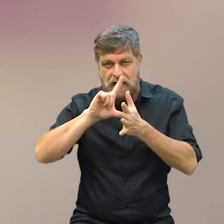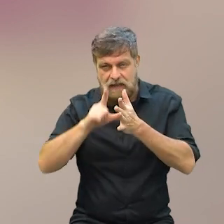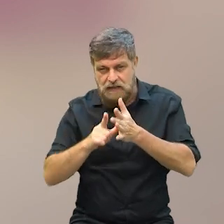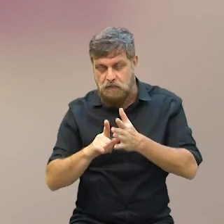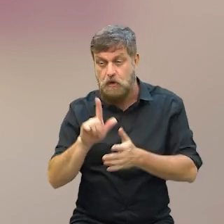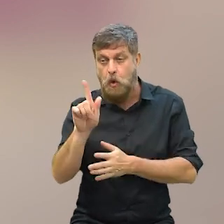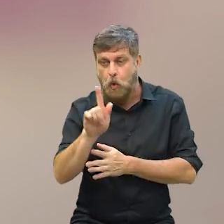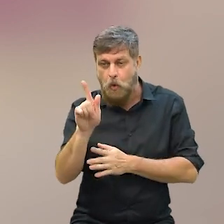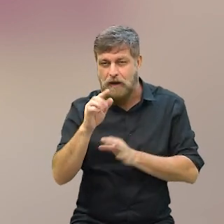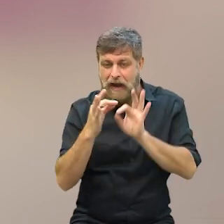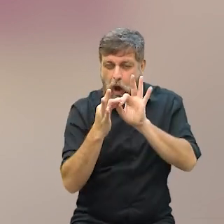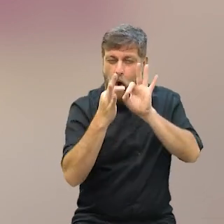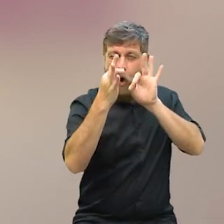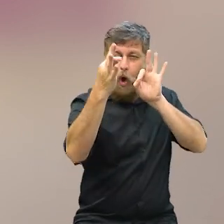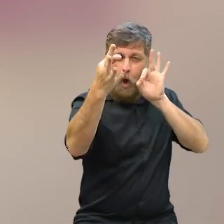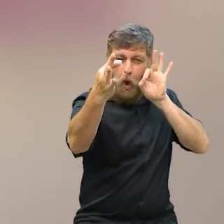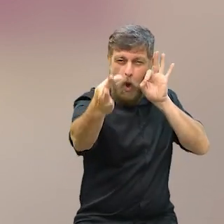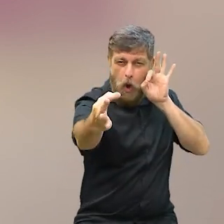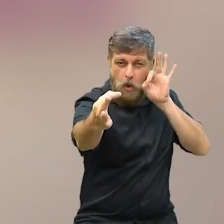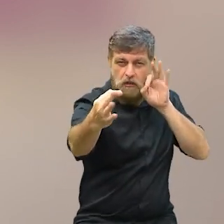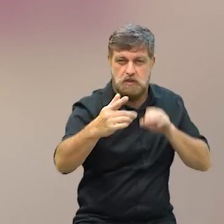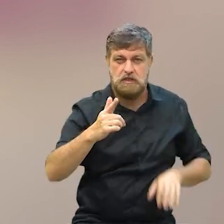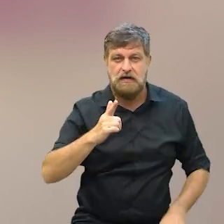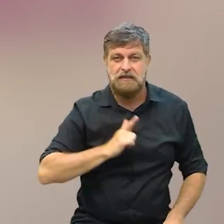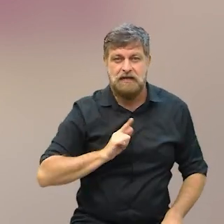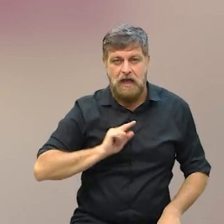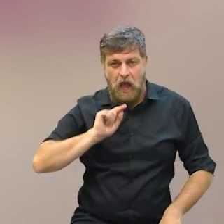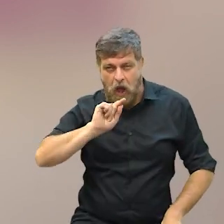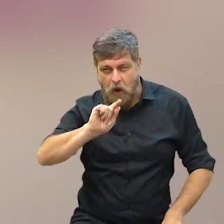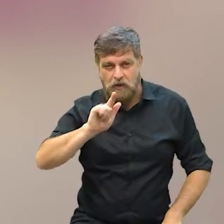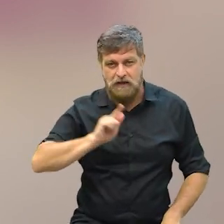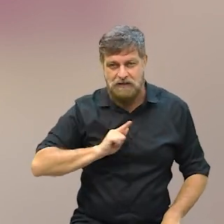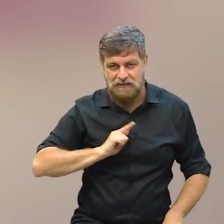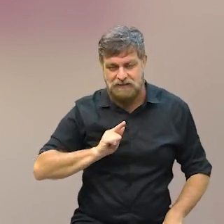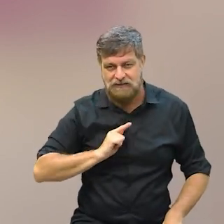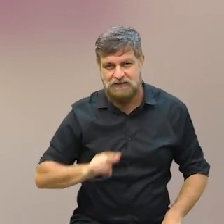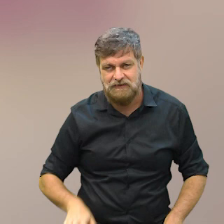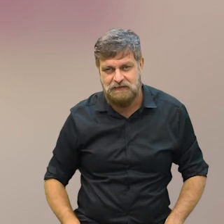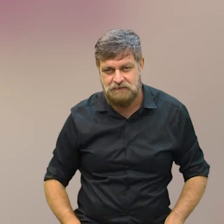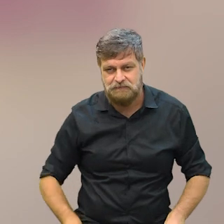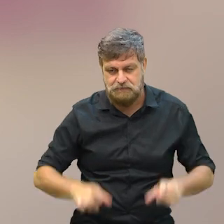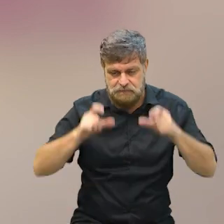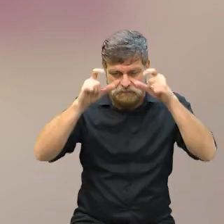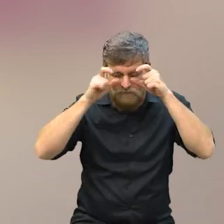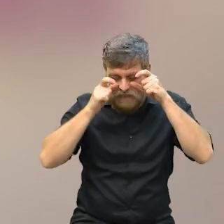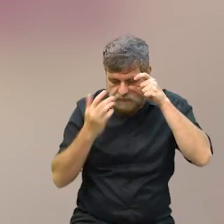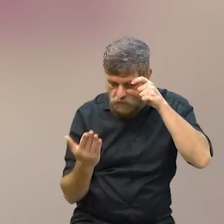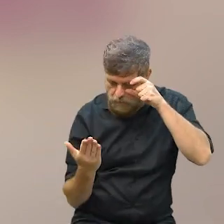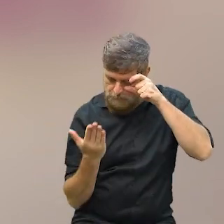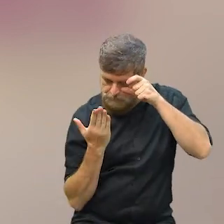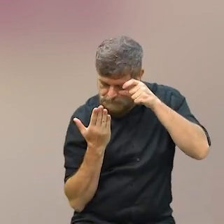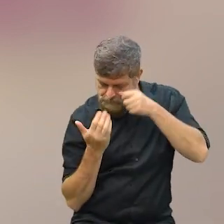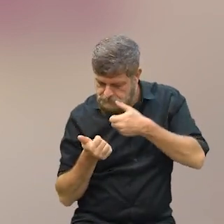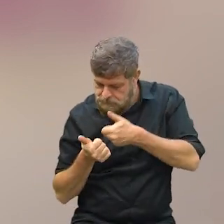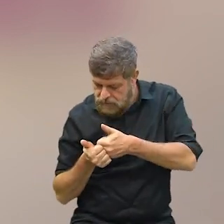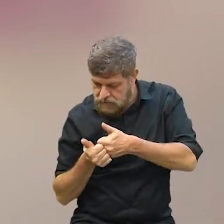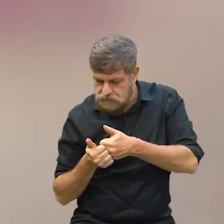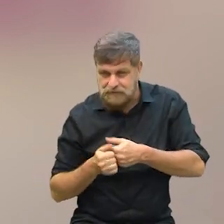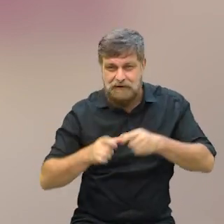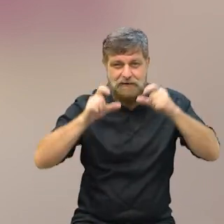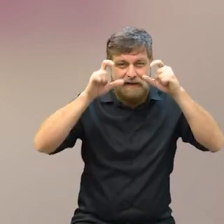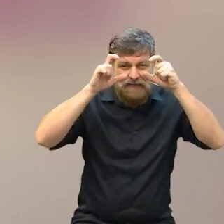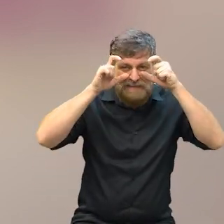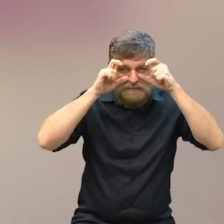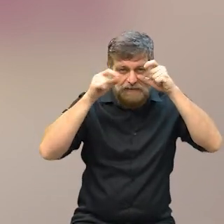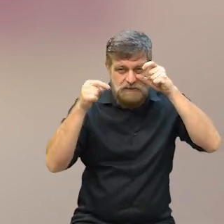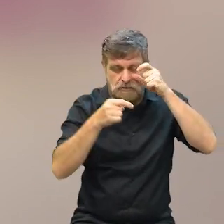grau feito de longe, que é o que a pessoa tem, é que é feita uma adição da visão para perto. Então, esses óculos,